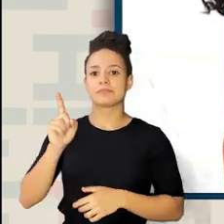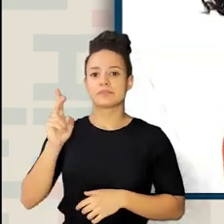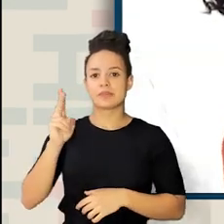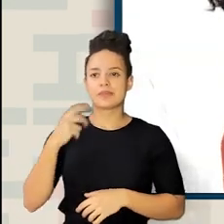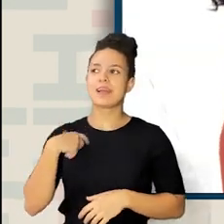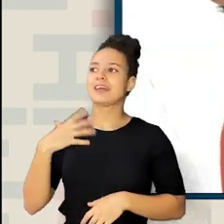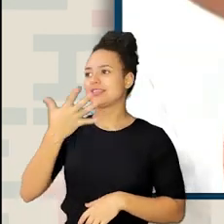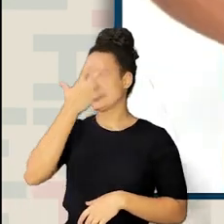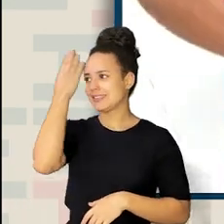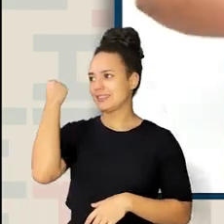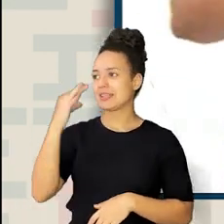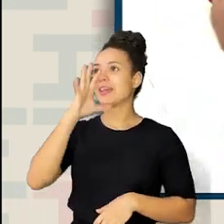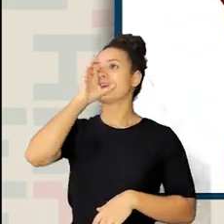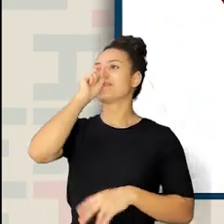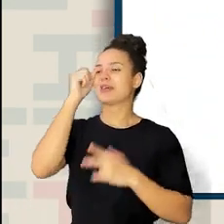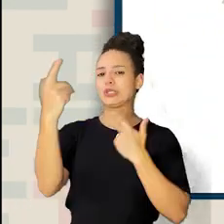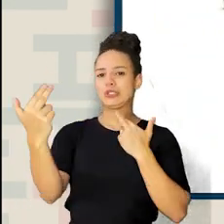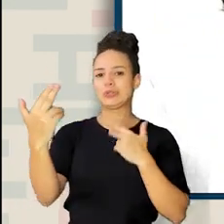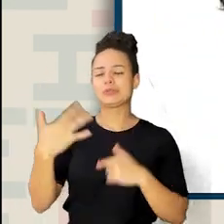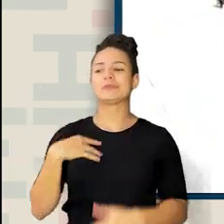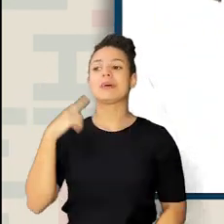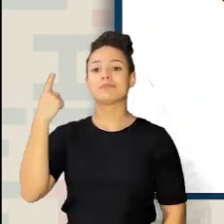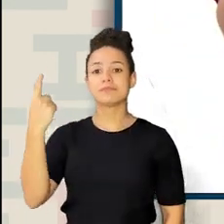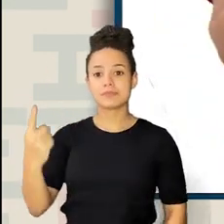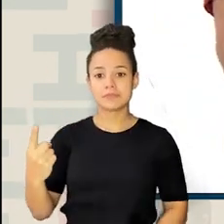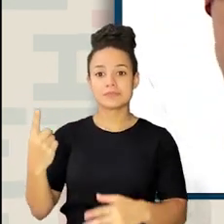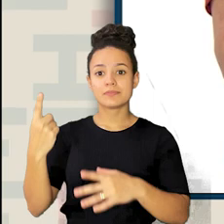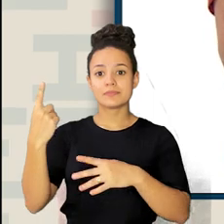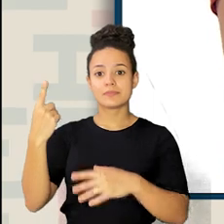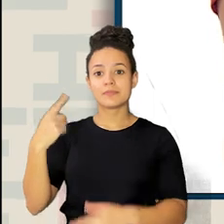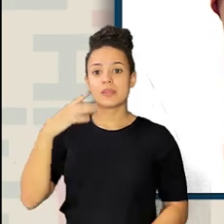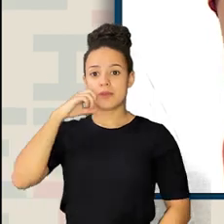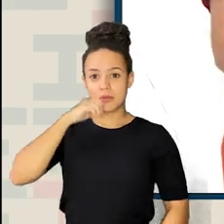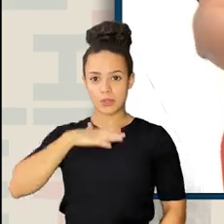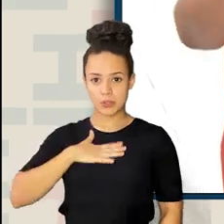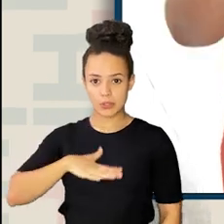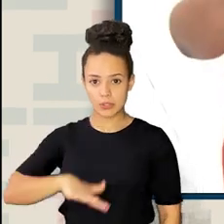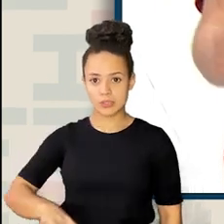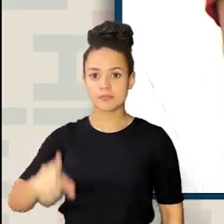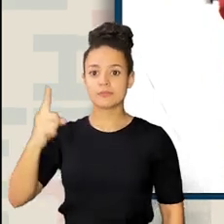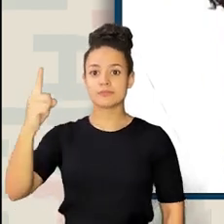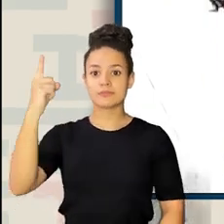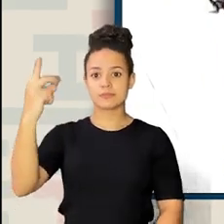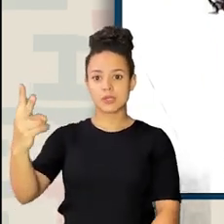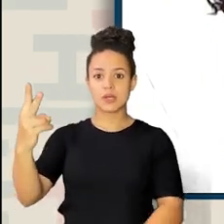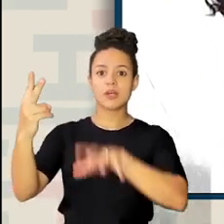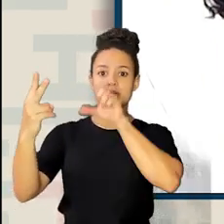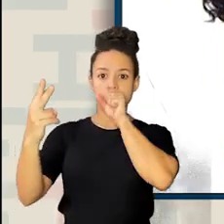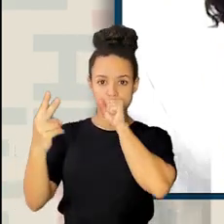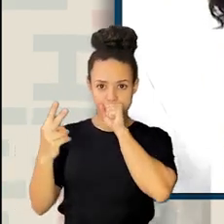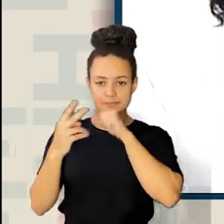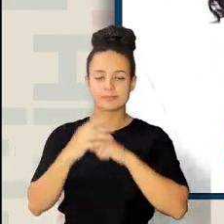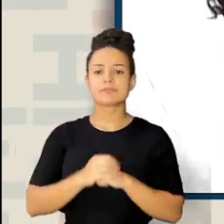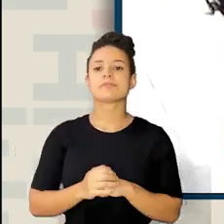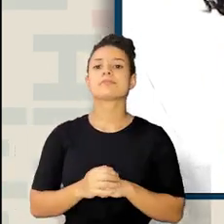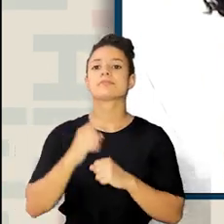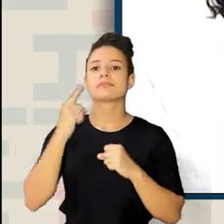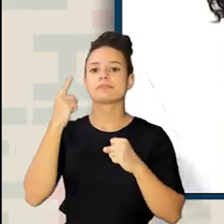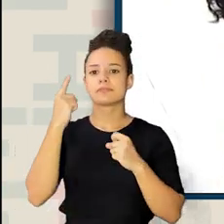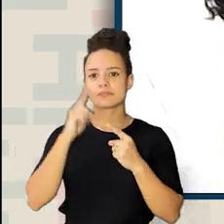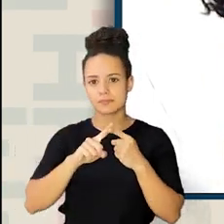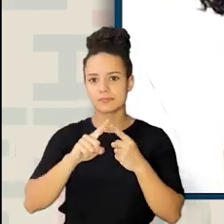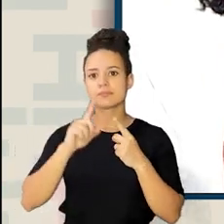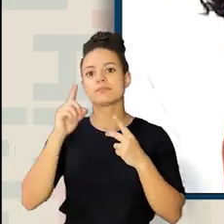Aí eu respirei junto em vez de bater, vamos lá. Solta o ar, e aí? 1, 2.